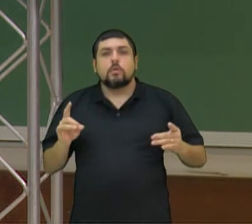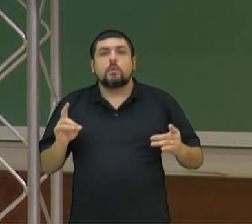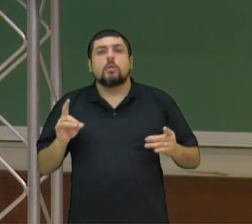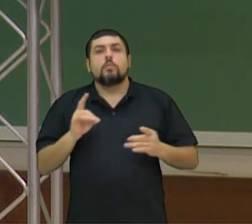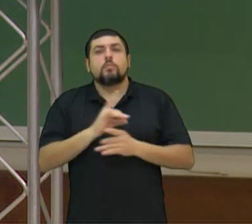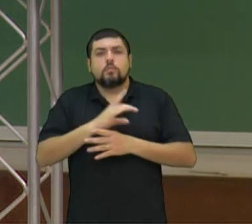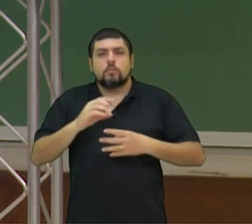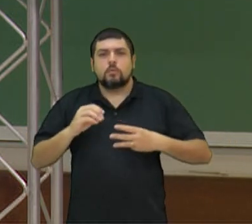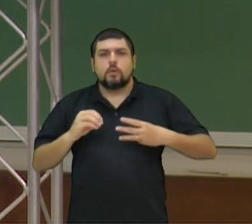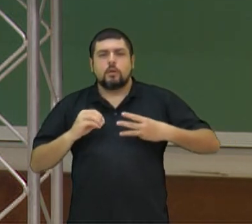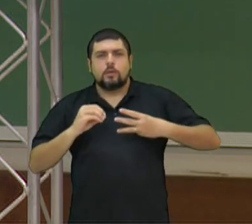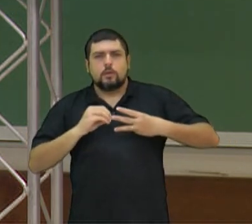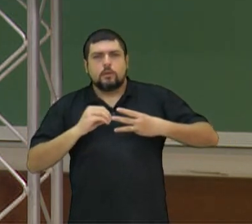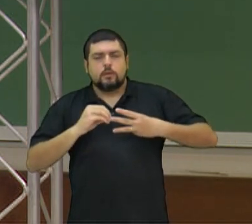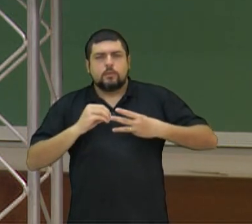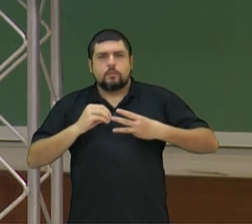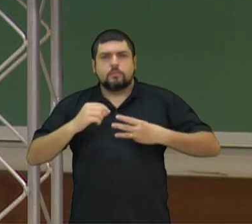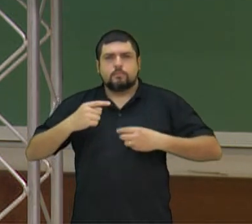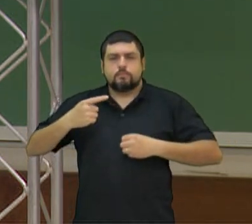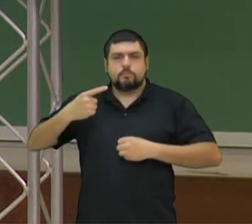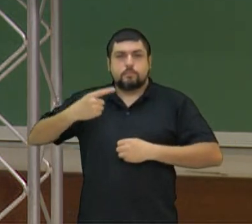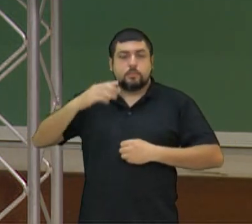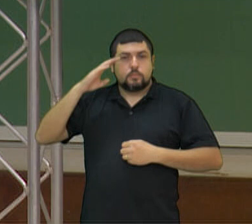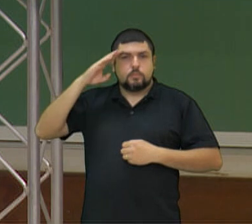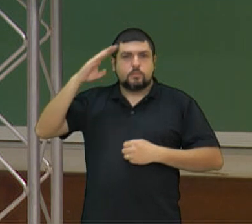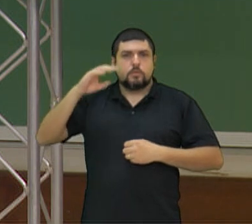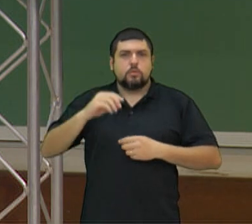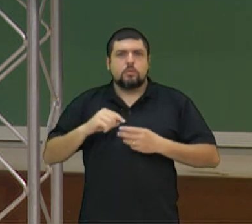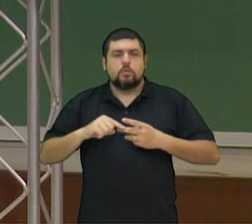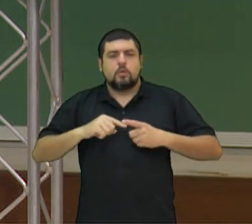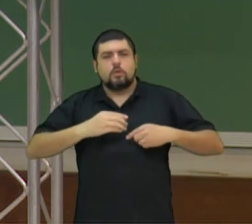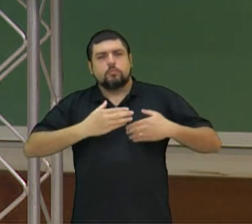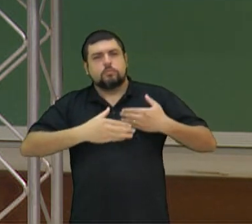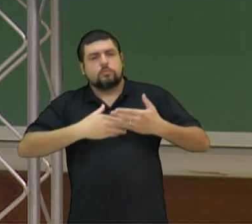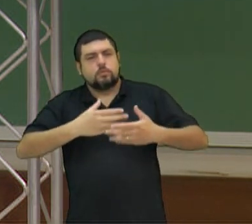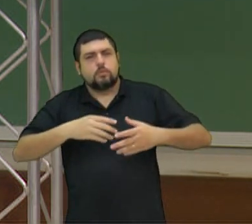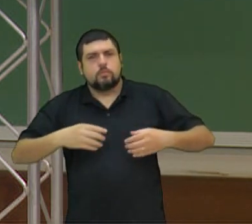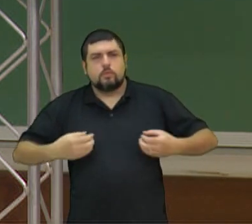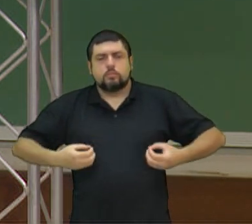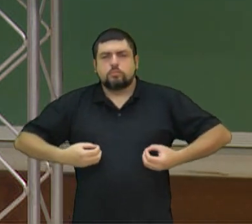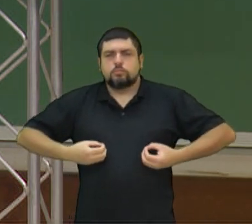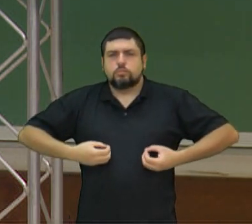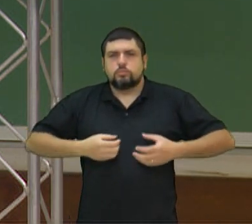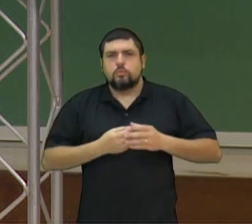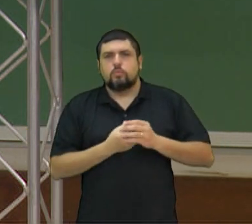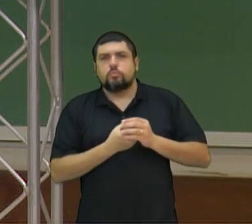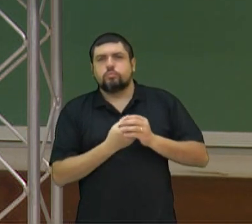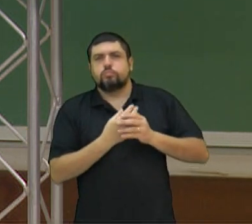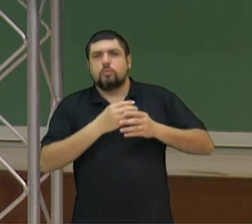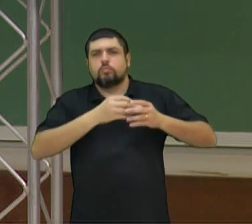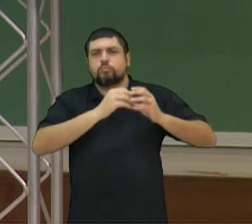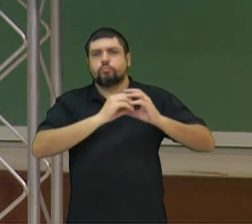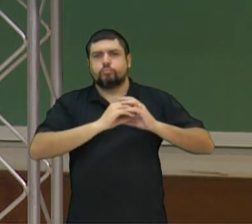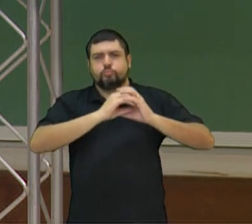de células primordiais que vão dar origem a óvulos no final do processo. Beleza. Isso já acontece